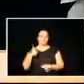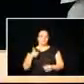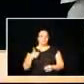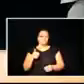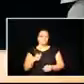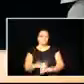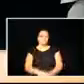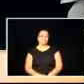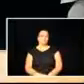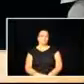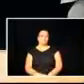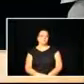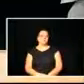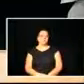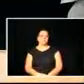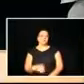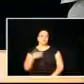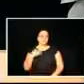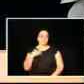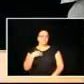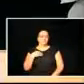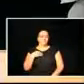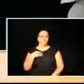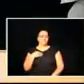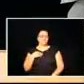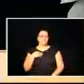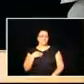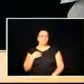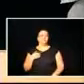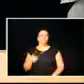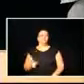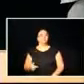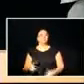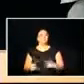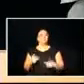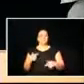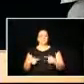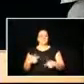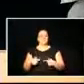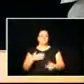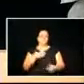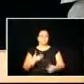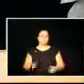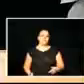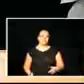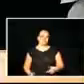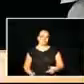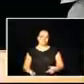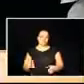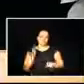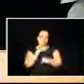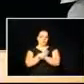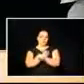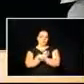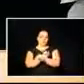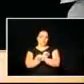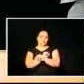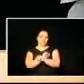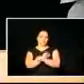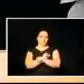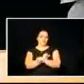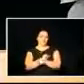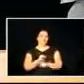Como funcionária pública que sempre fui, graças a Deus, a gente também sempre esperou qualquer que seja